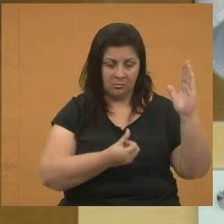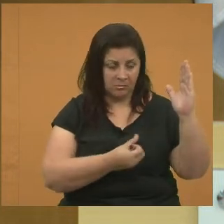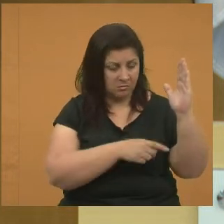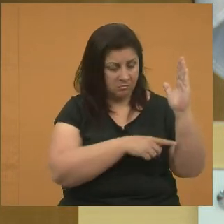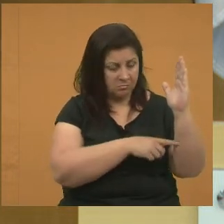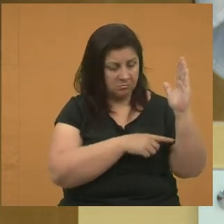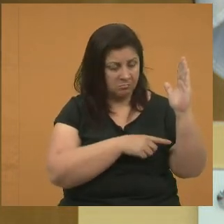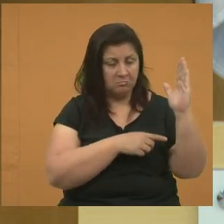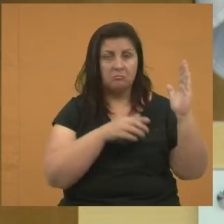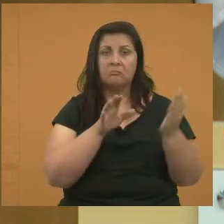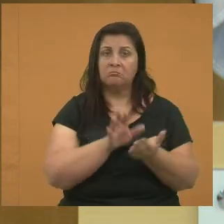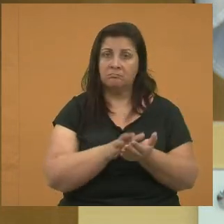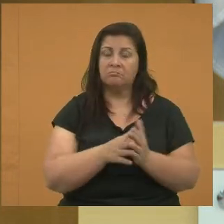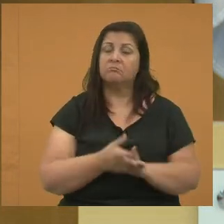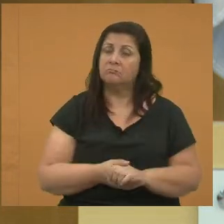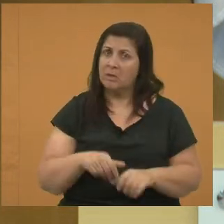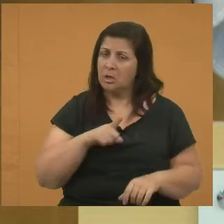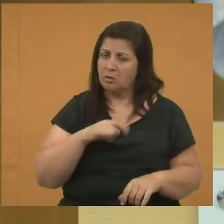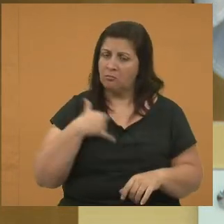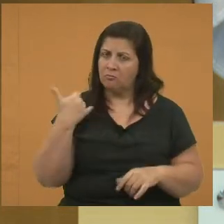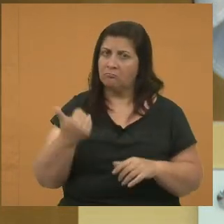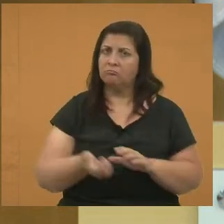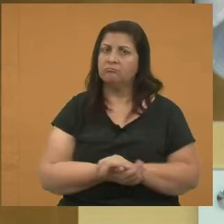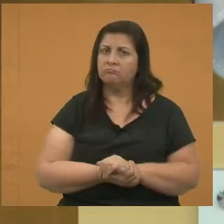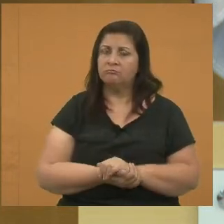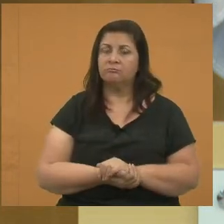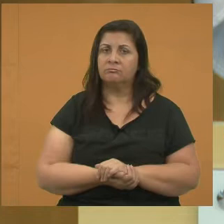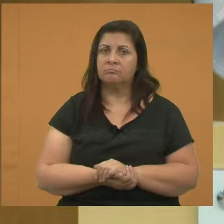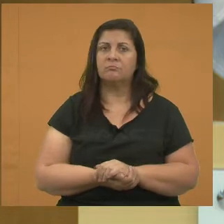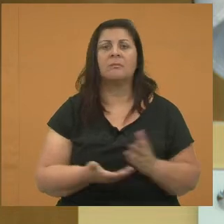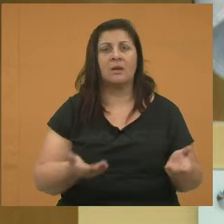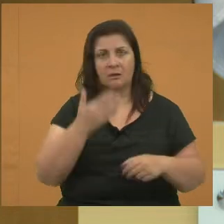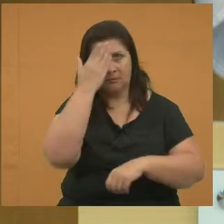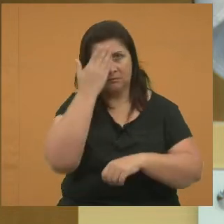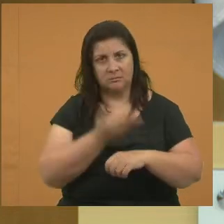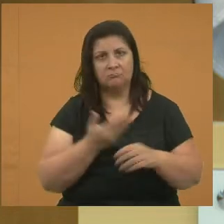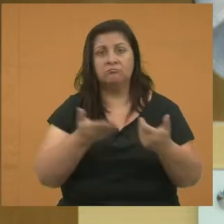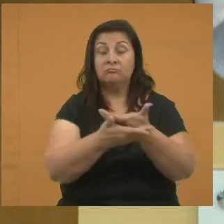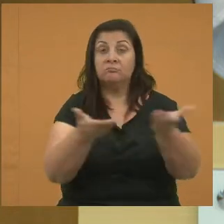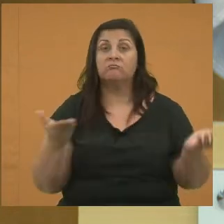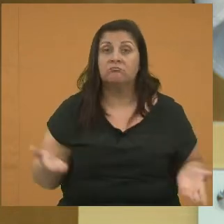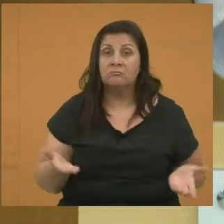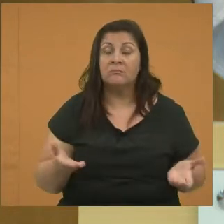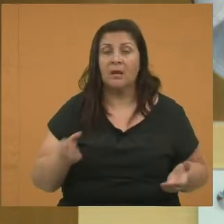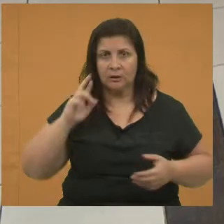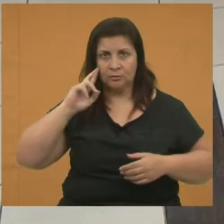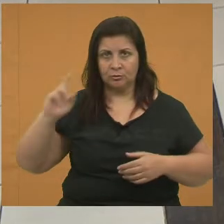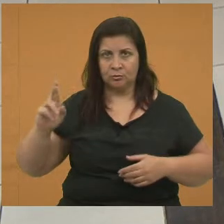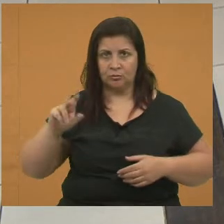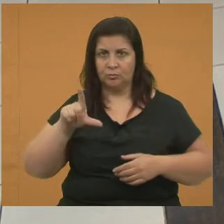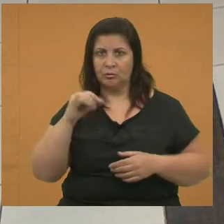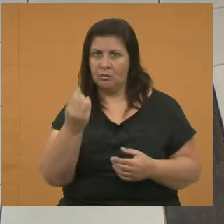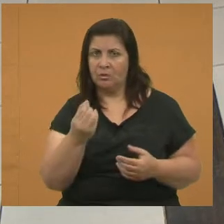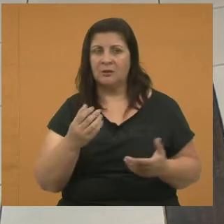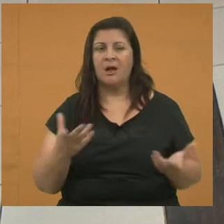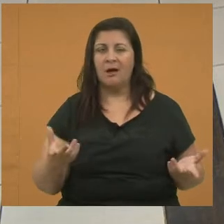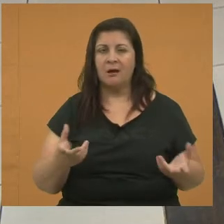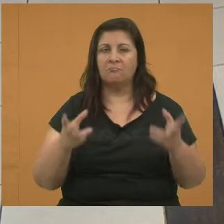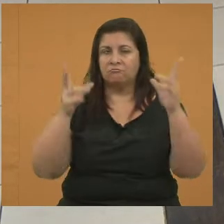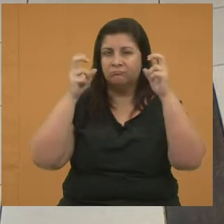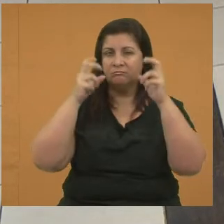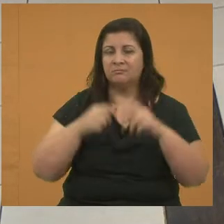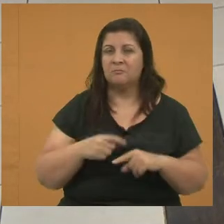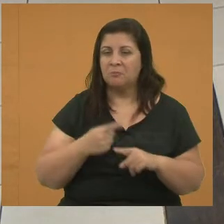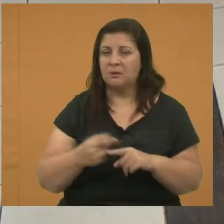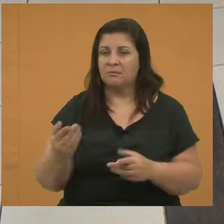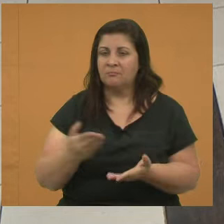ter orgulho. Isso, eu tenho certeza que vocês, comerciantes, que estão aqui sendo homenageados, descobriram cedo. Tanto é que vocês